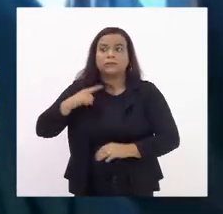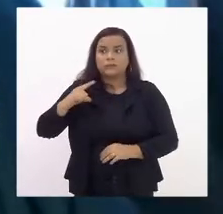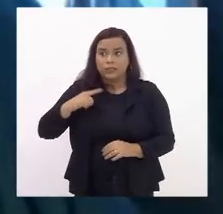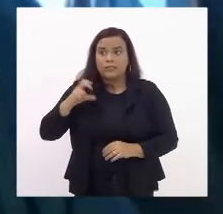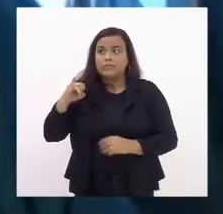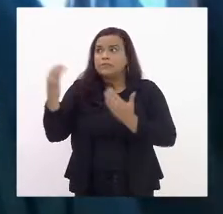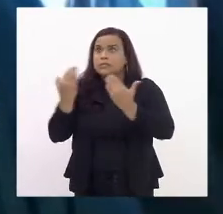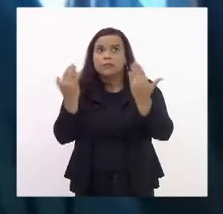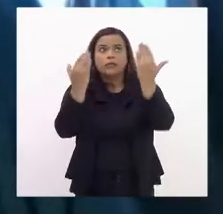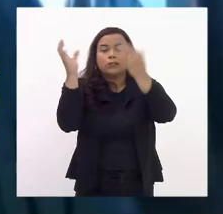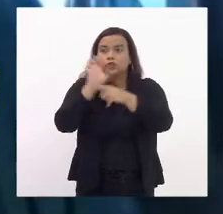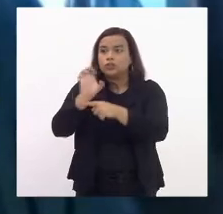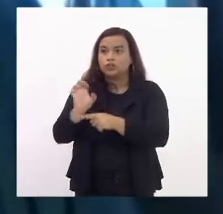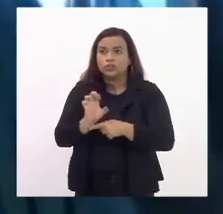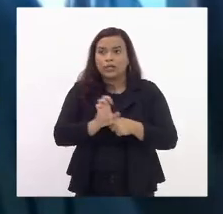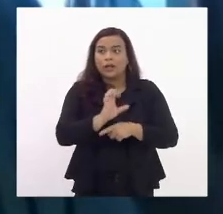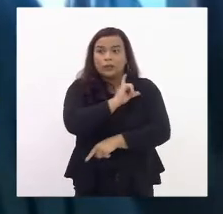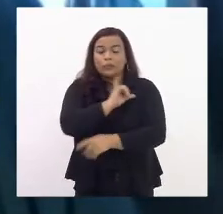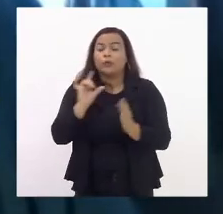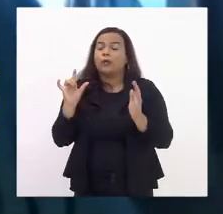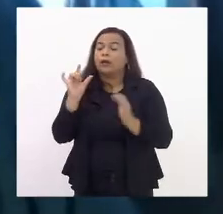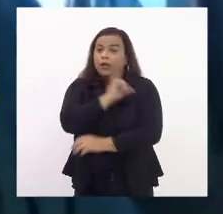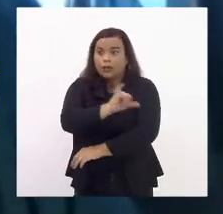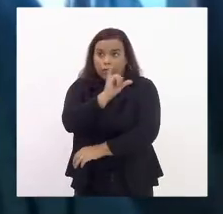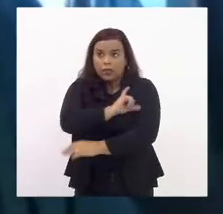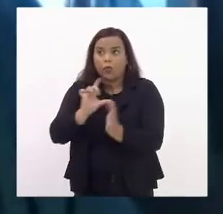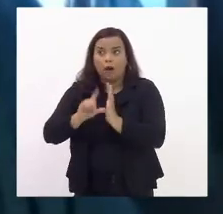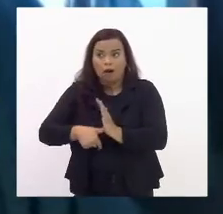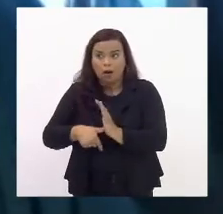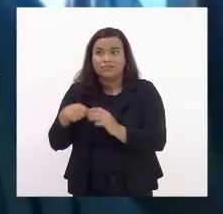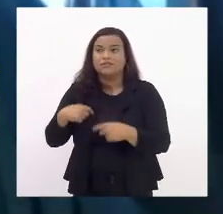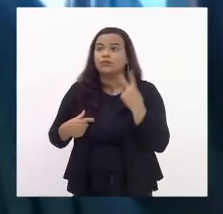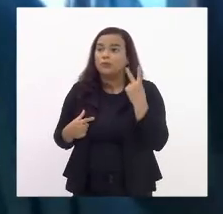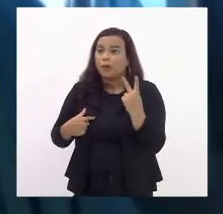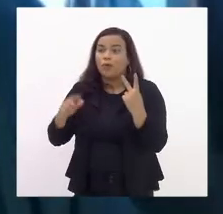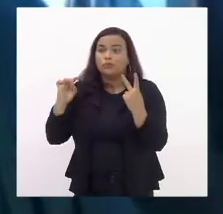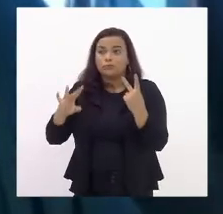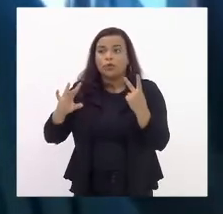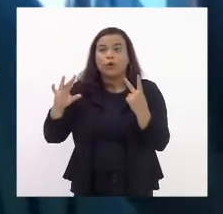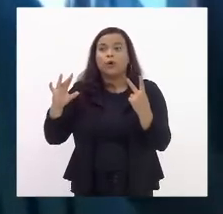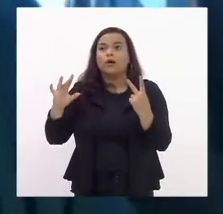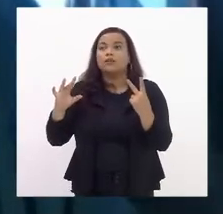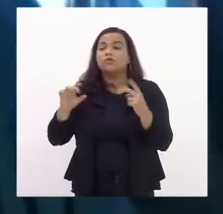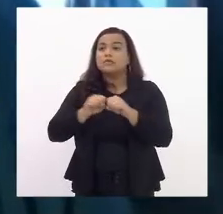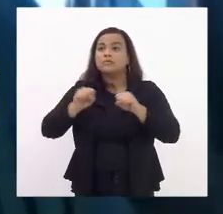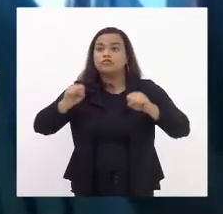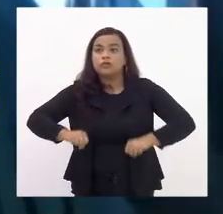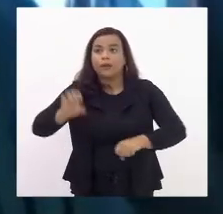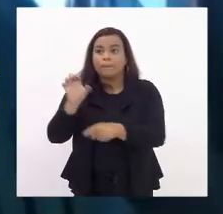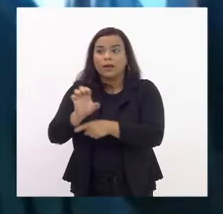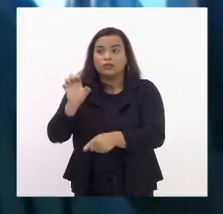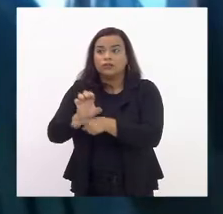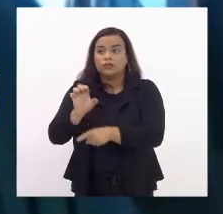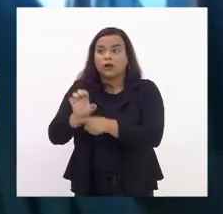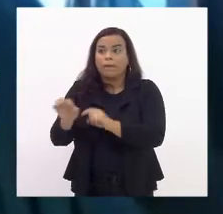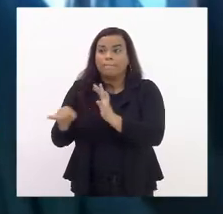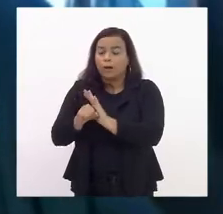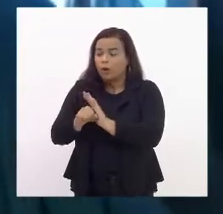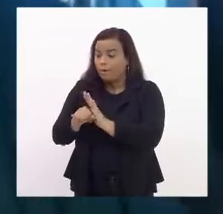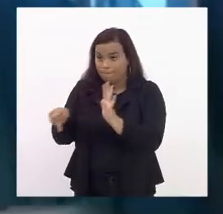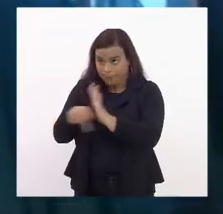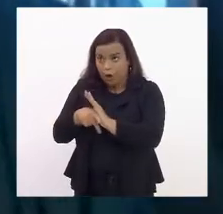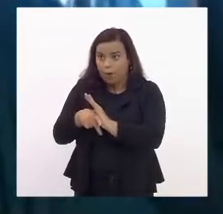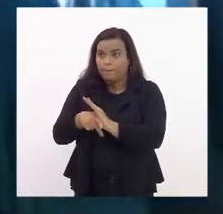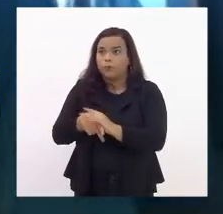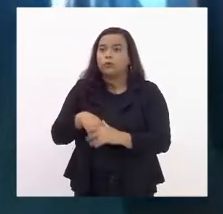demais estados. Nós somos um dos dois únicos estados que não tem o Sistema Estadual de Unidades de Conservação, o